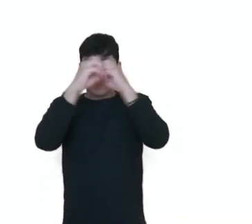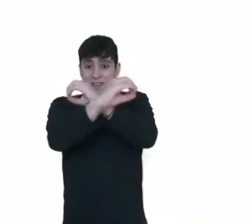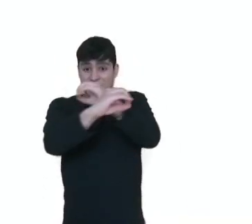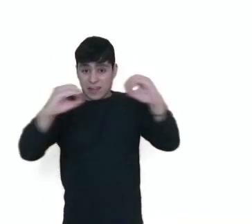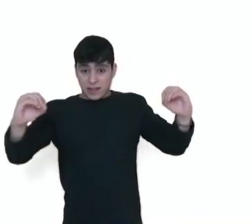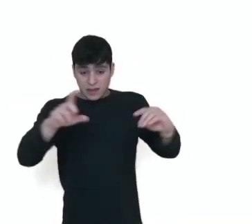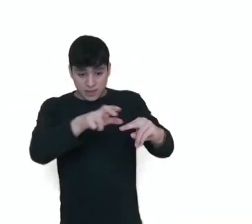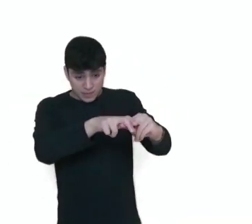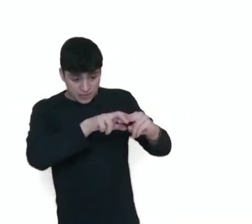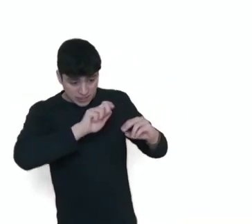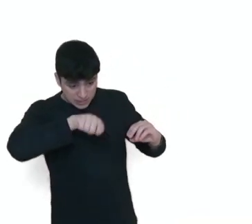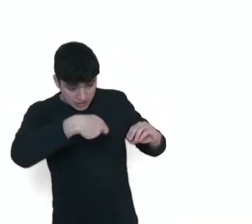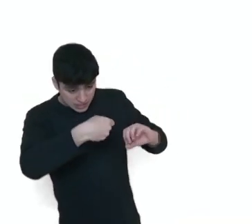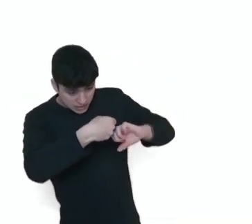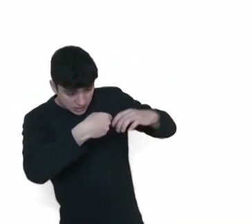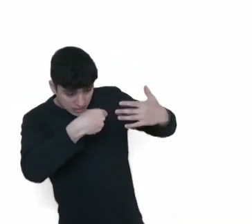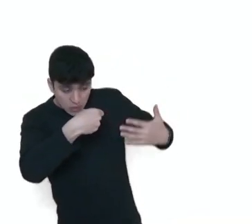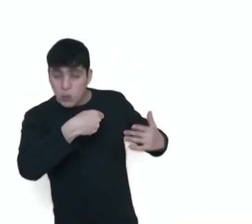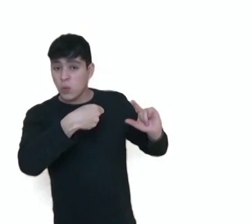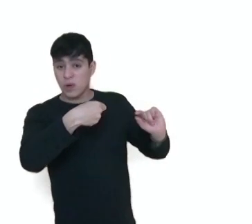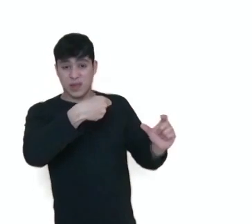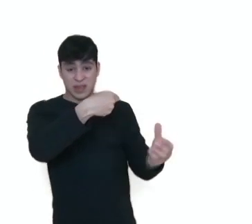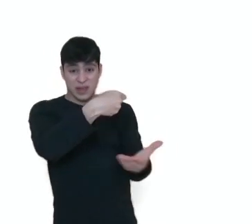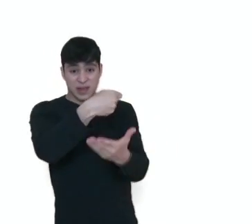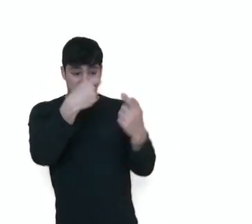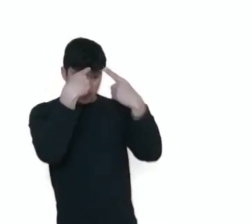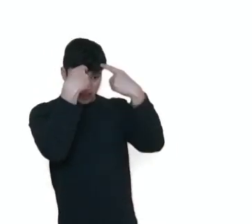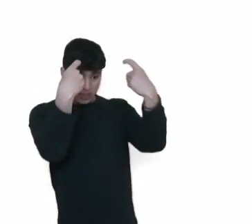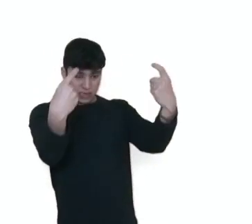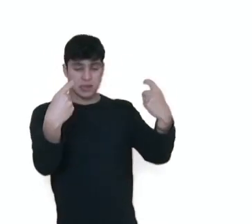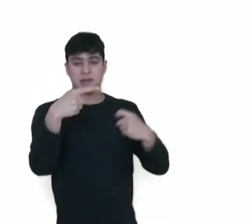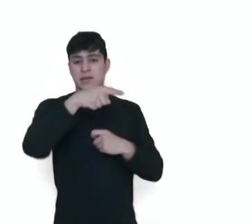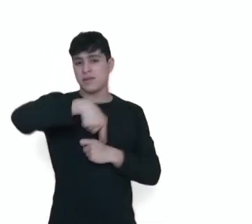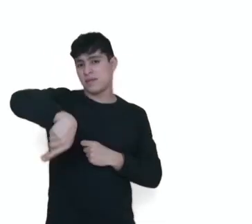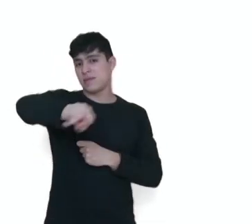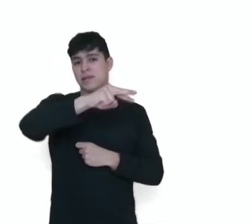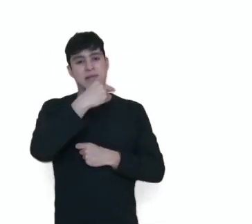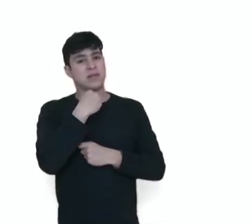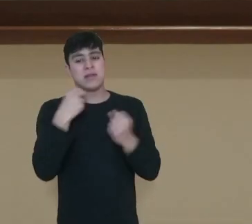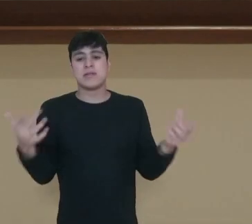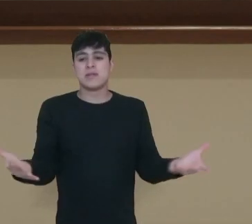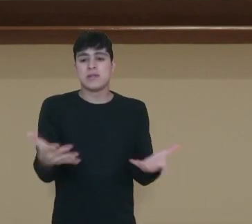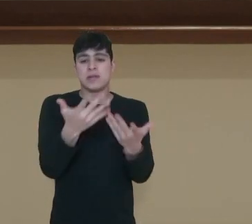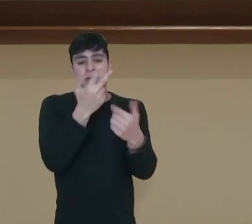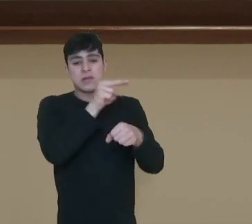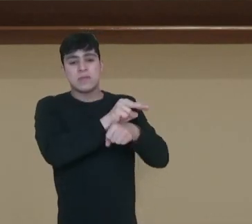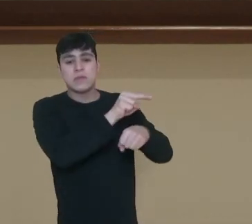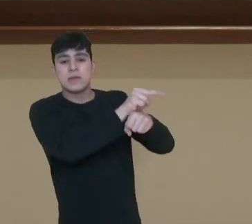democracia, enquanto for sustentada pela violência, não pode promover